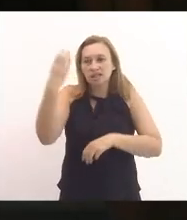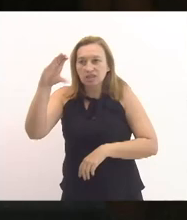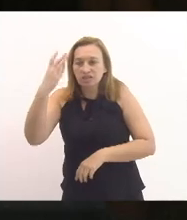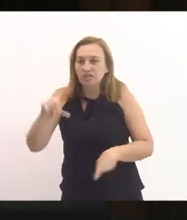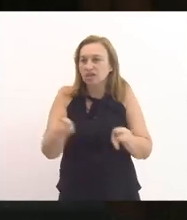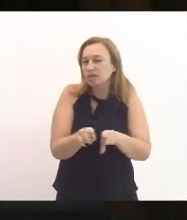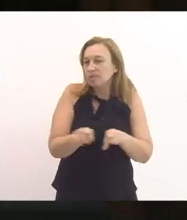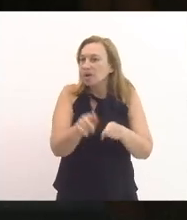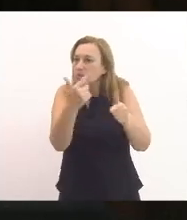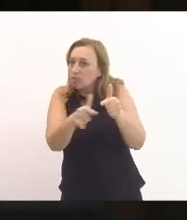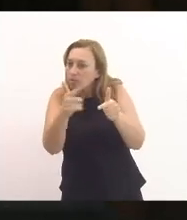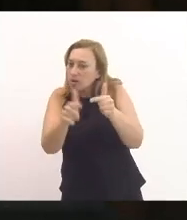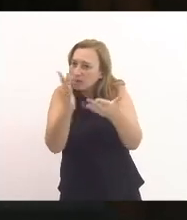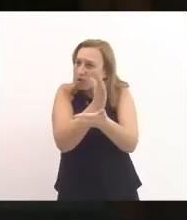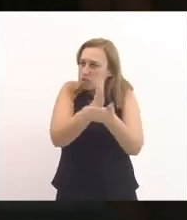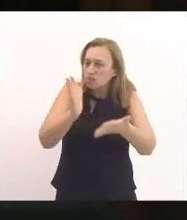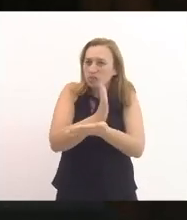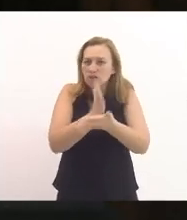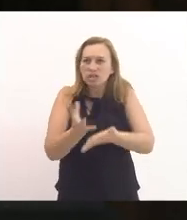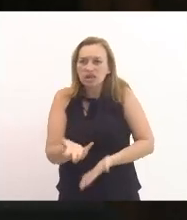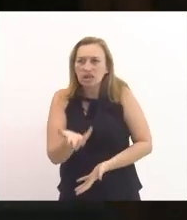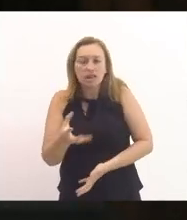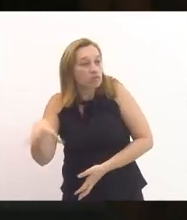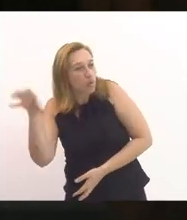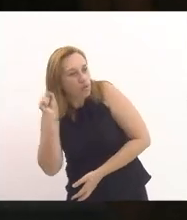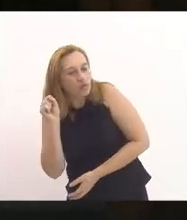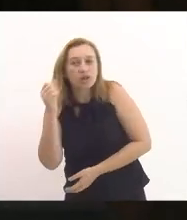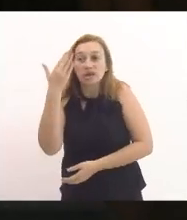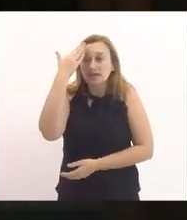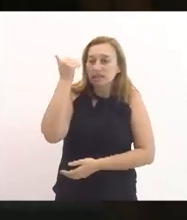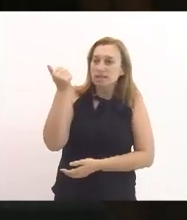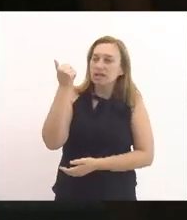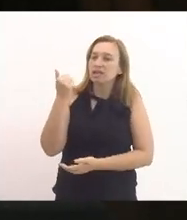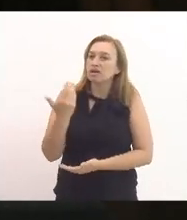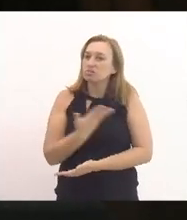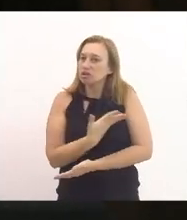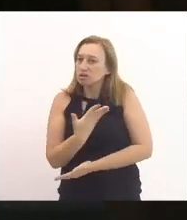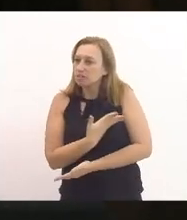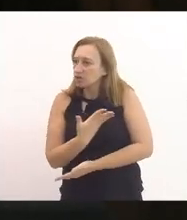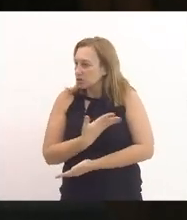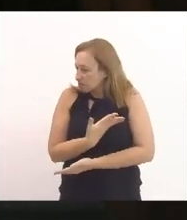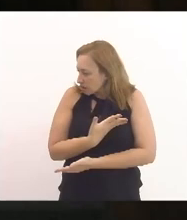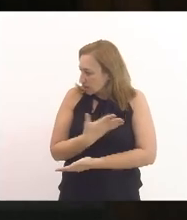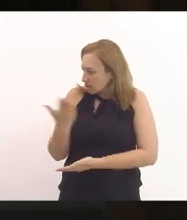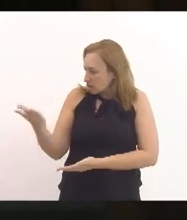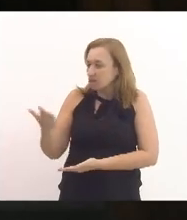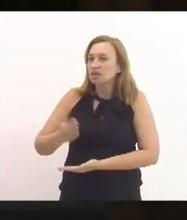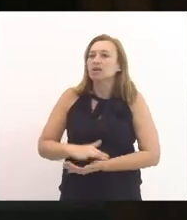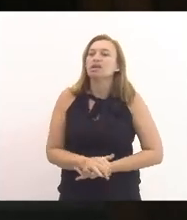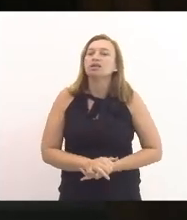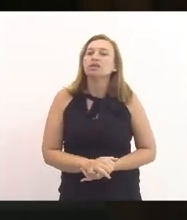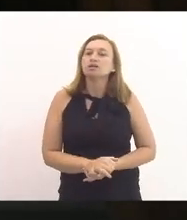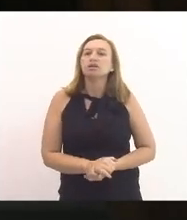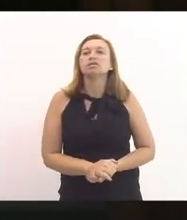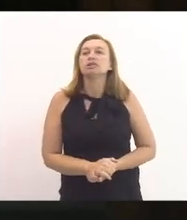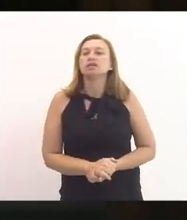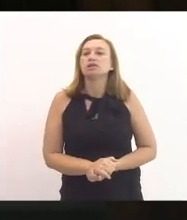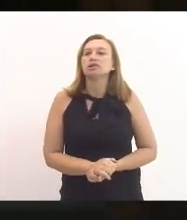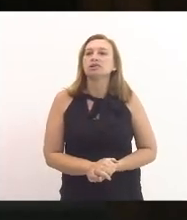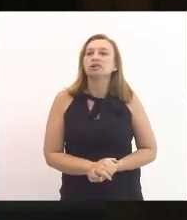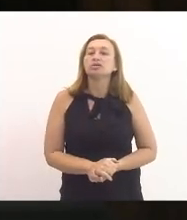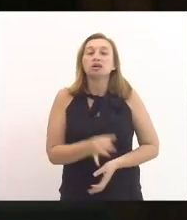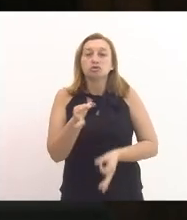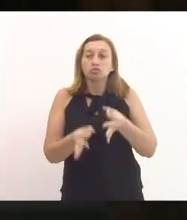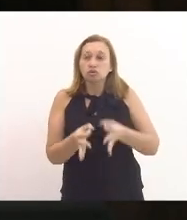alguns problemas né e queremos o vírus mas sei aqui nas minhas colegas aqui assim search preenchendo ele que tem um